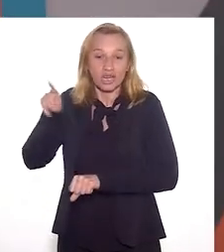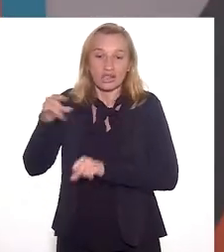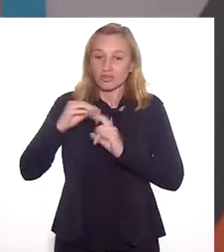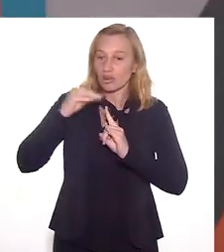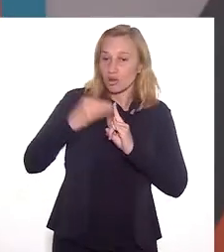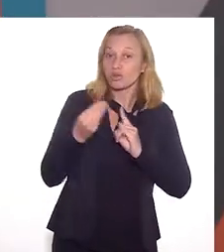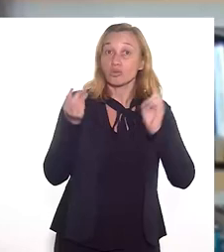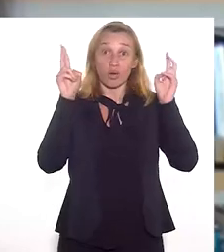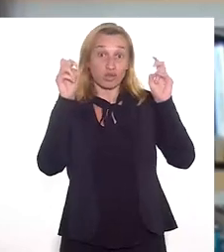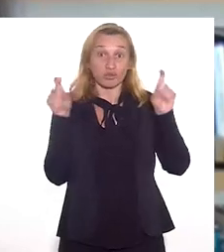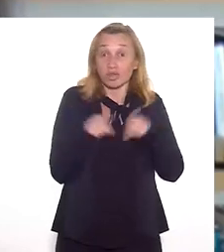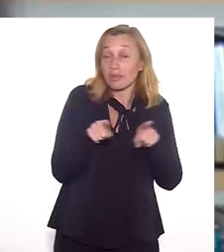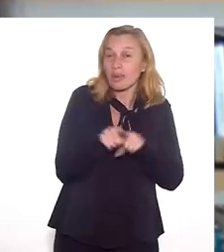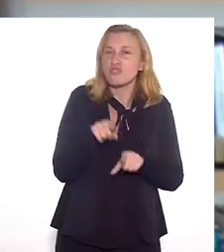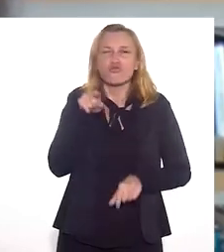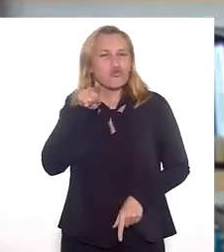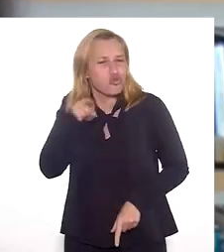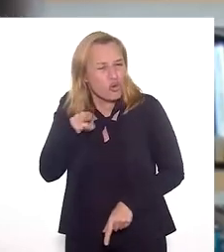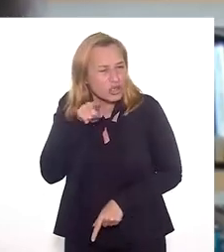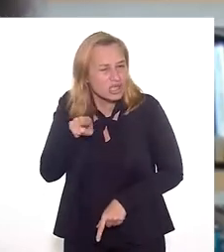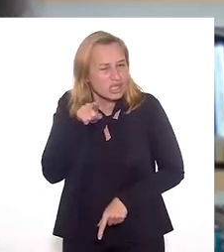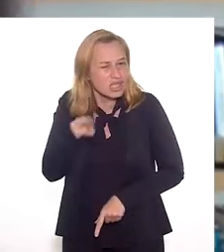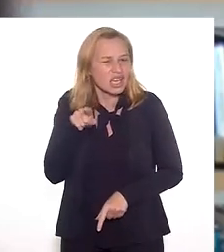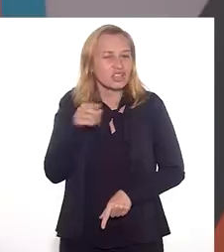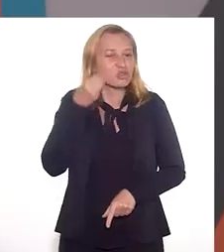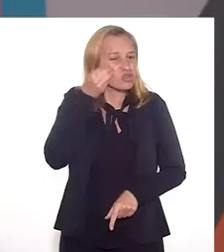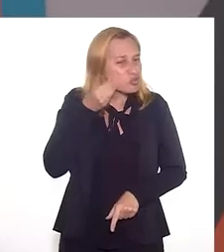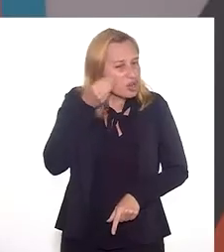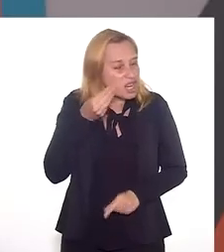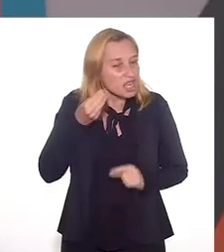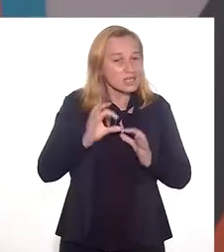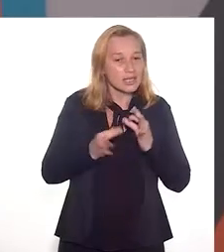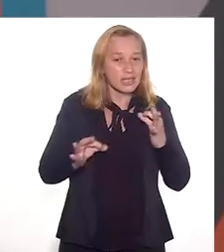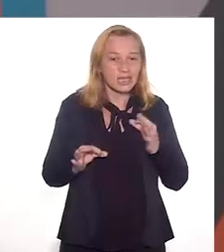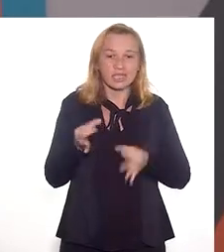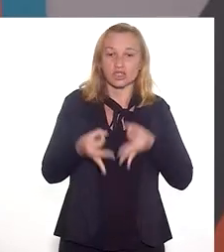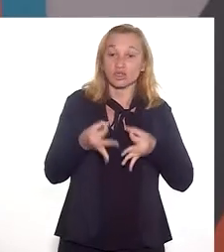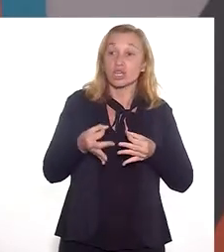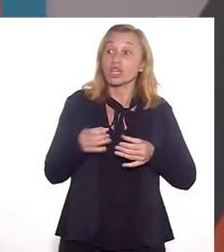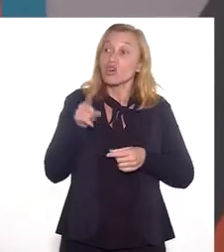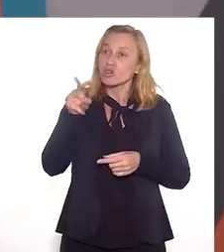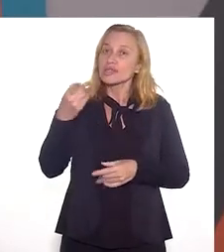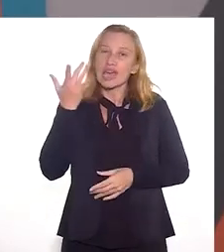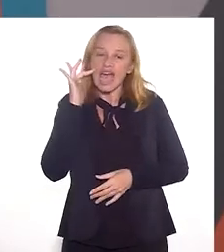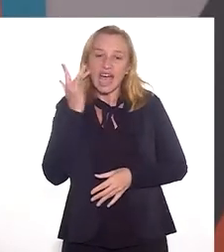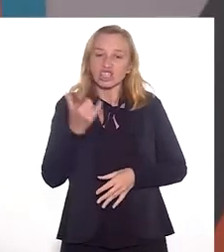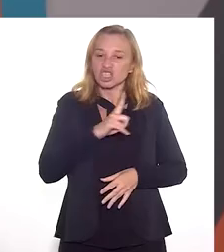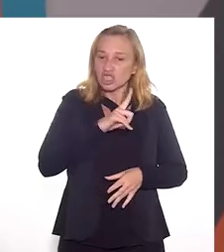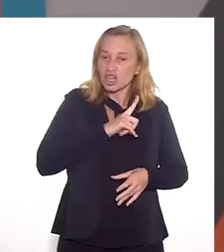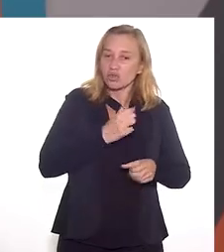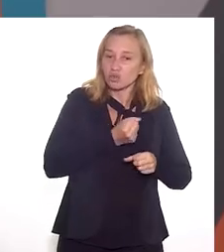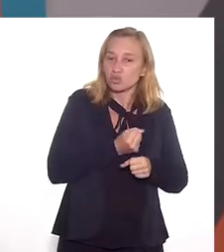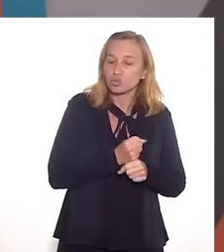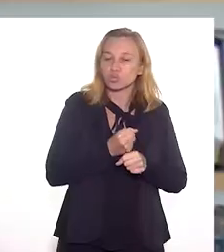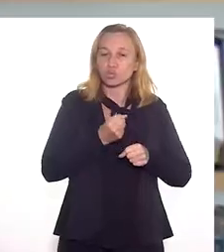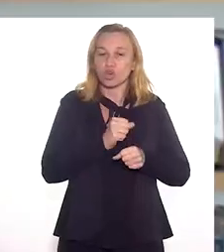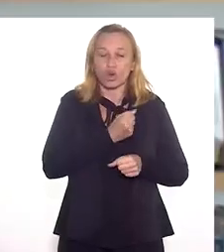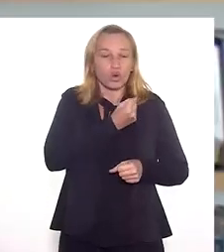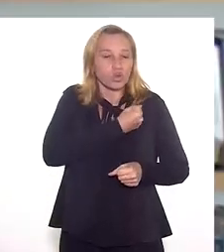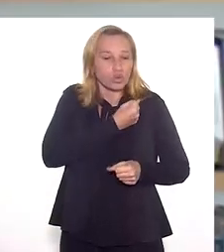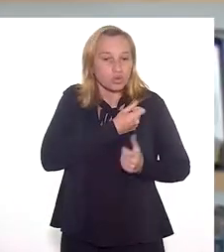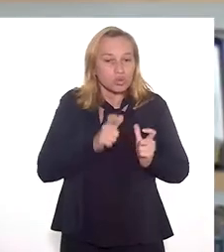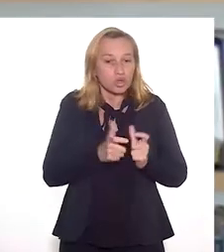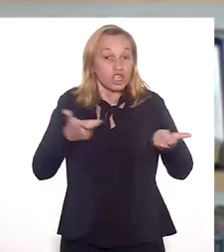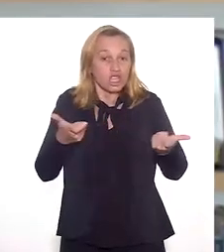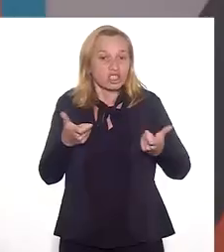na Fiocruz a respeito do assunto também, você, com a sua vasta experiência na Vara de Sucessões, você acha que houve um aumento de